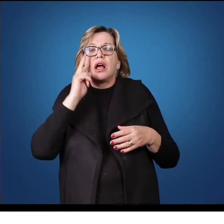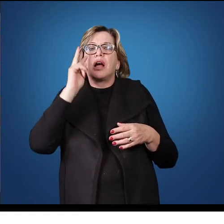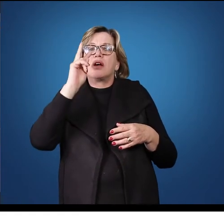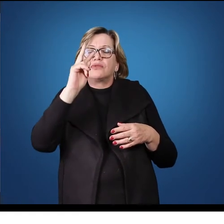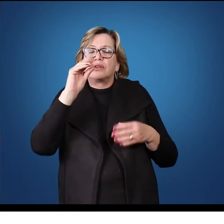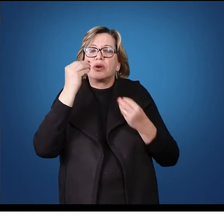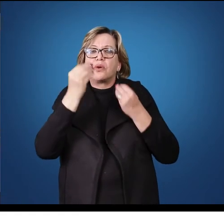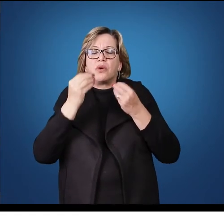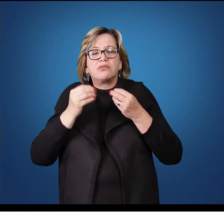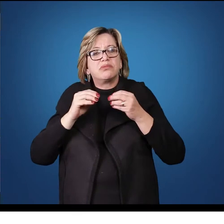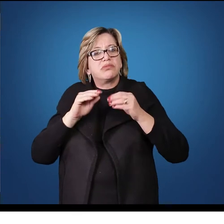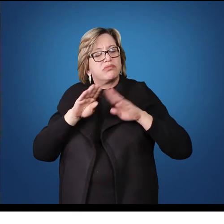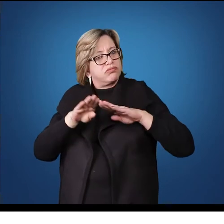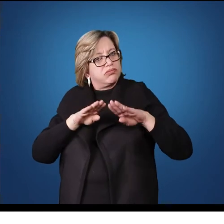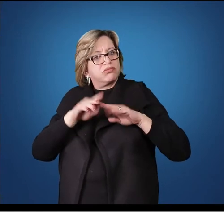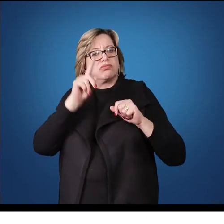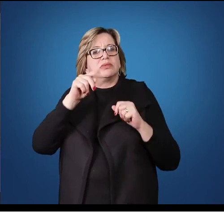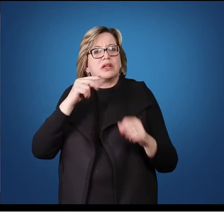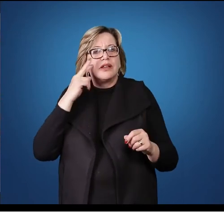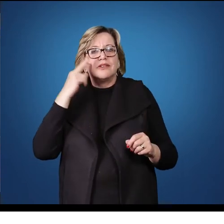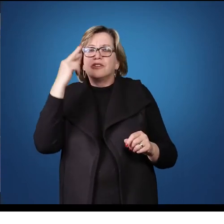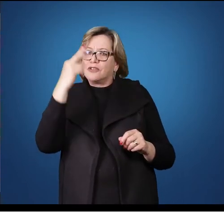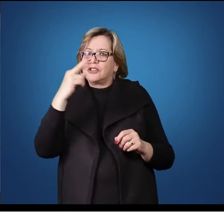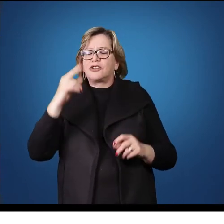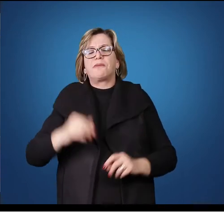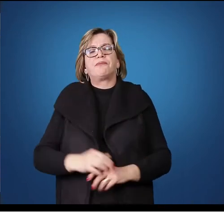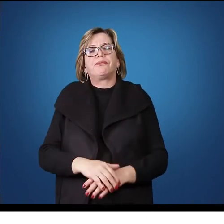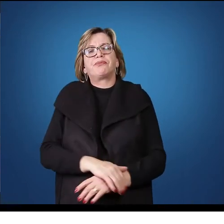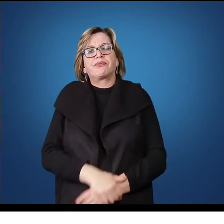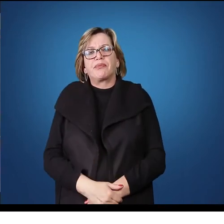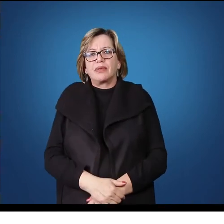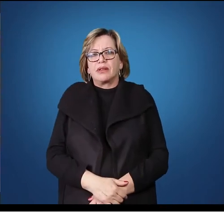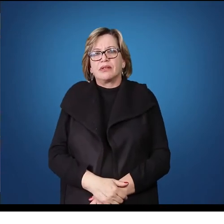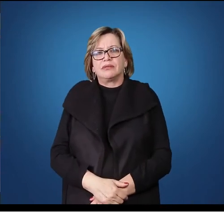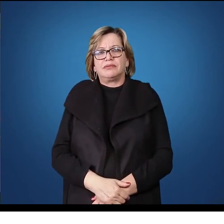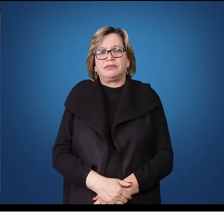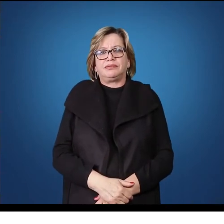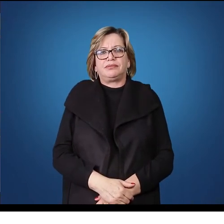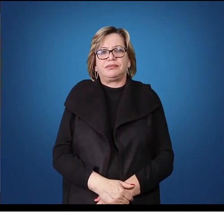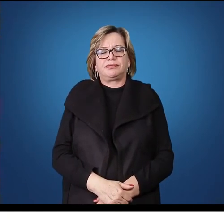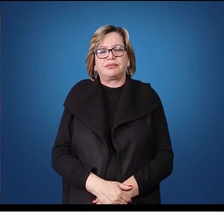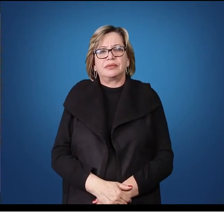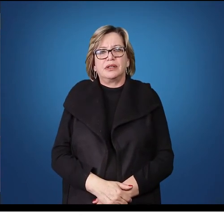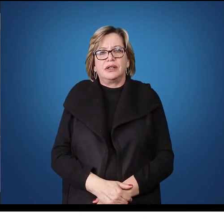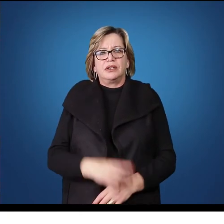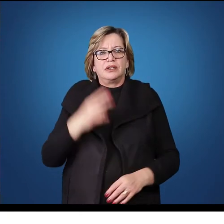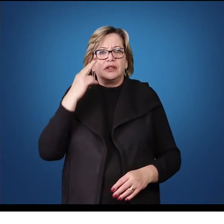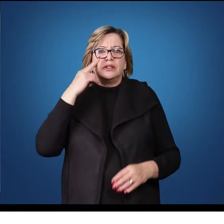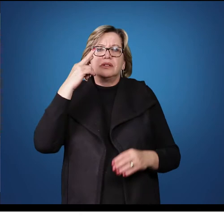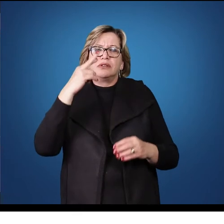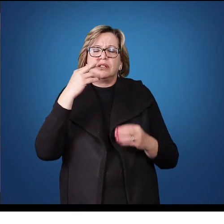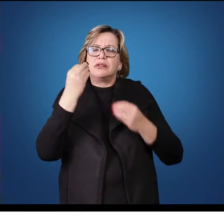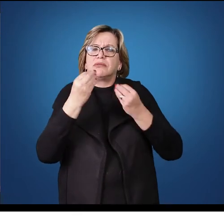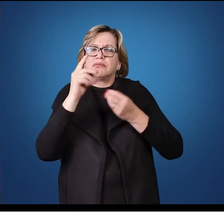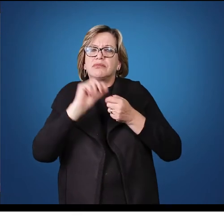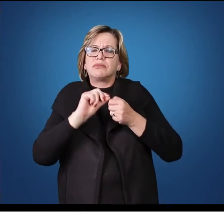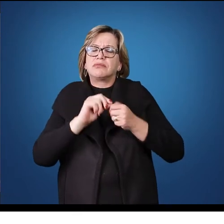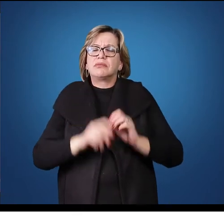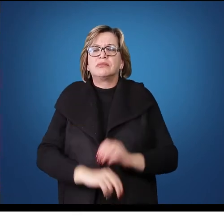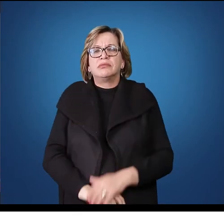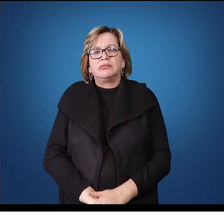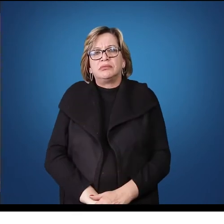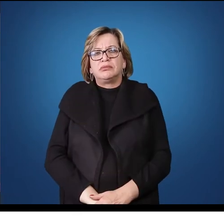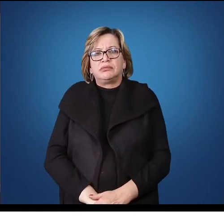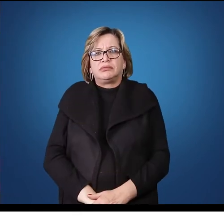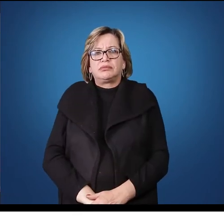movimento em si técnico. Vamos lá. Jéssica, por favor. Estão fletidos lá, abre e afasta um pouquinho mais, coloca os cotovelos aqui na frente, isso. Você